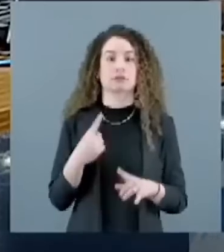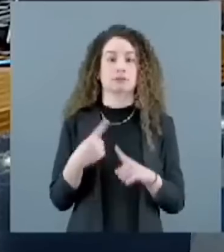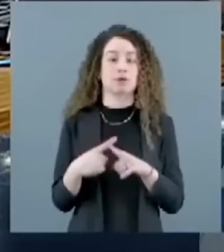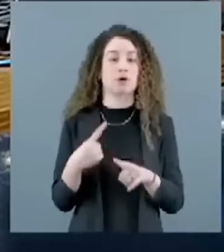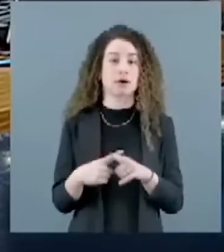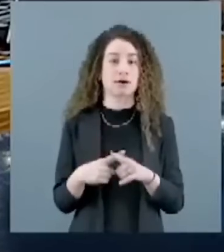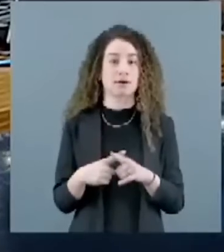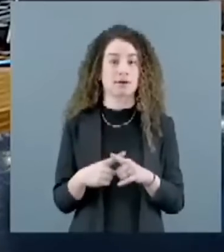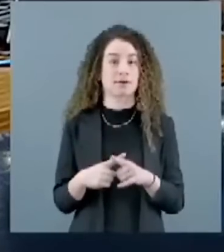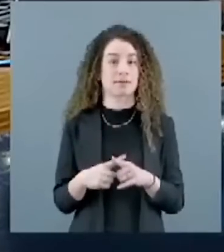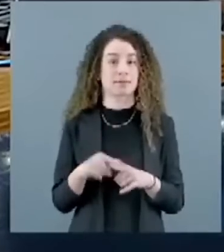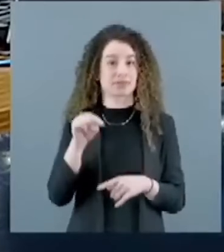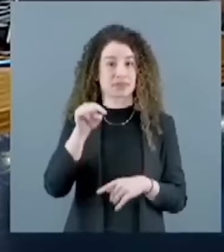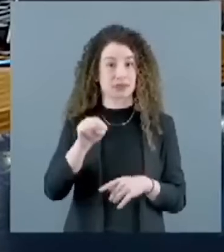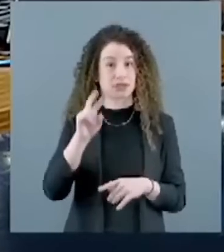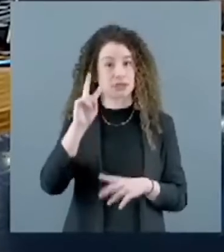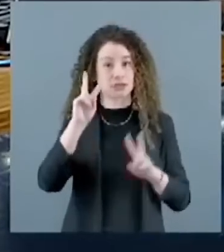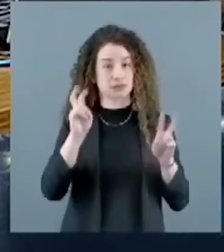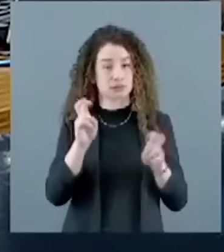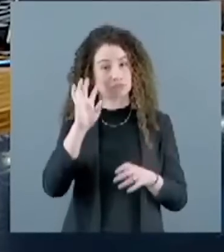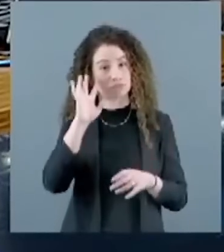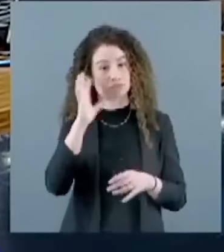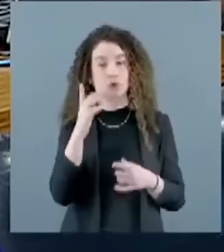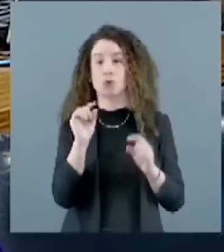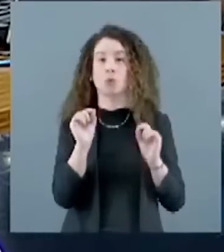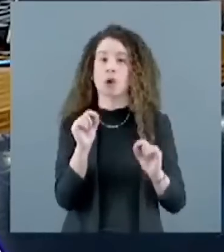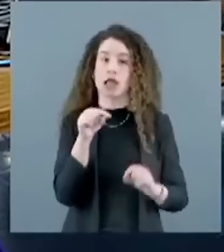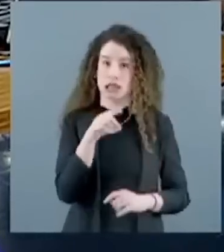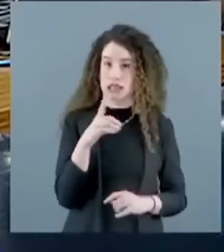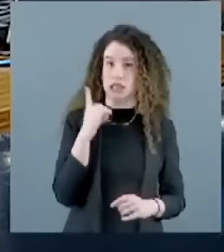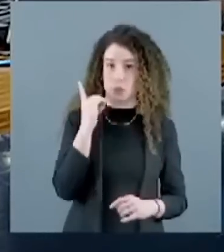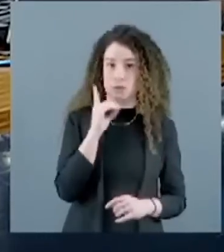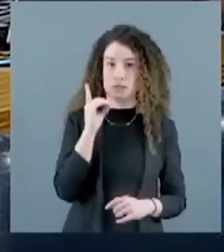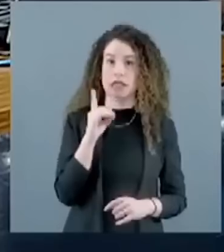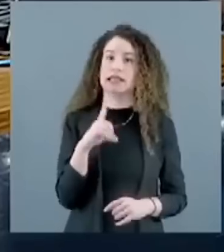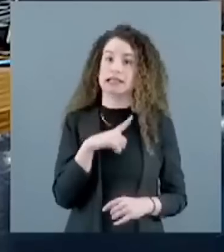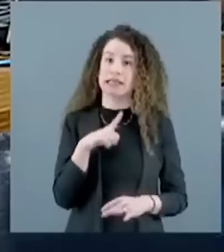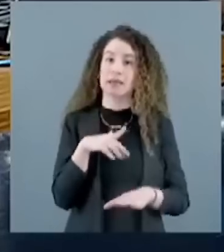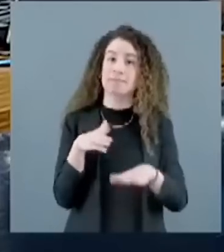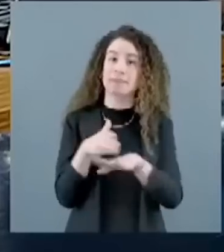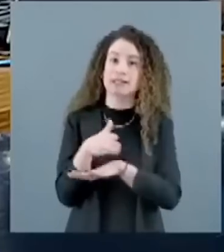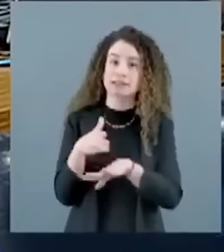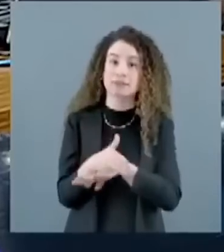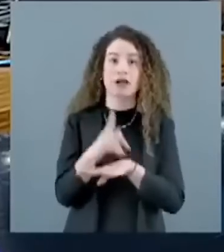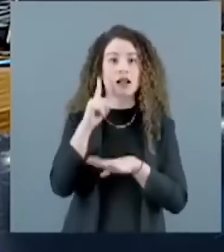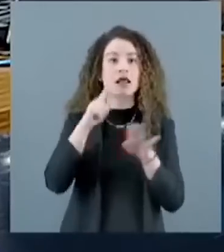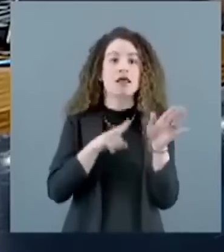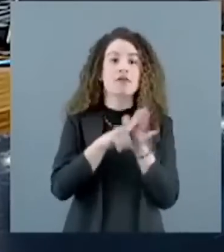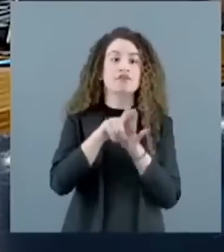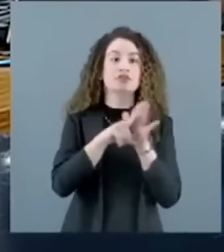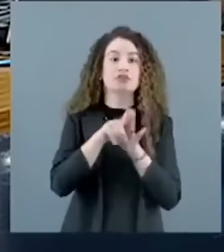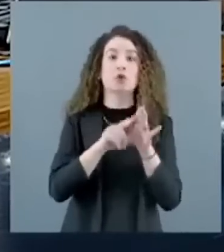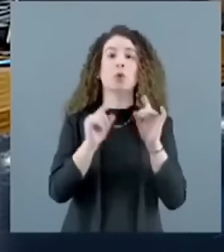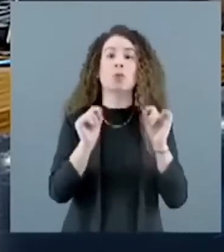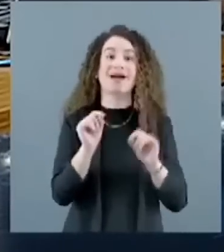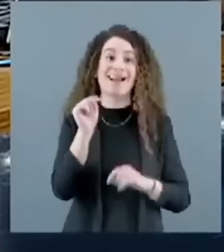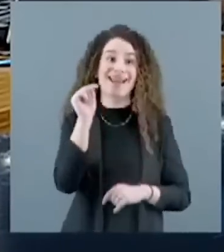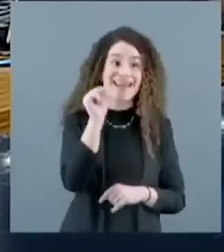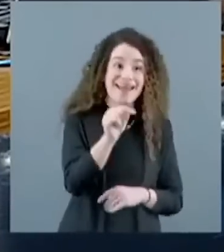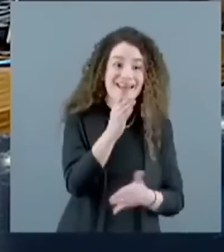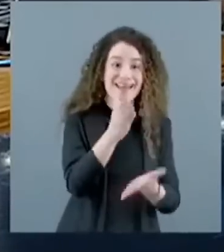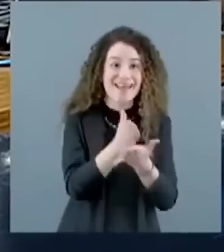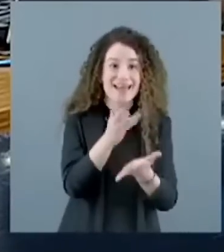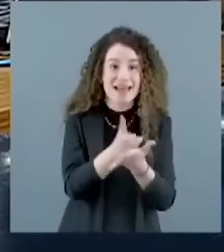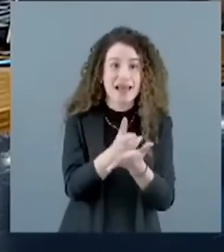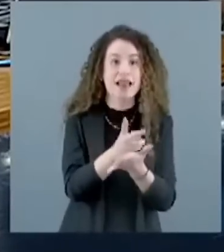lavra. Neste caso, o deputado André Fernandes estaria participando de uma investigação da qual ele é investigado,